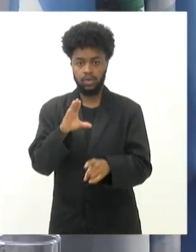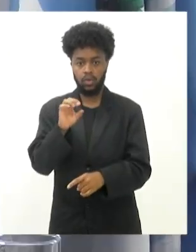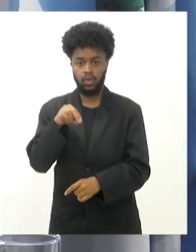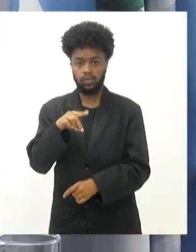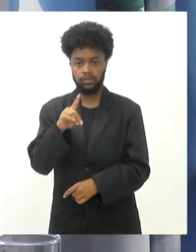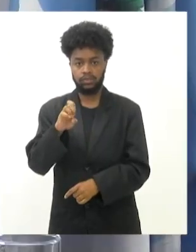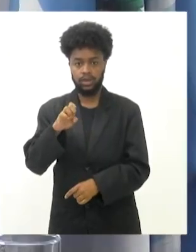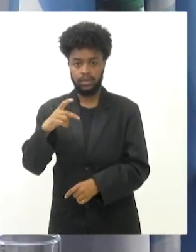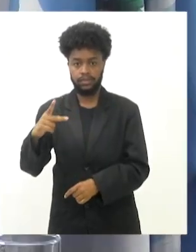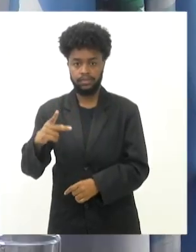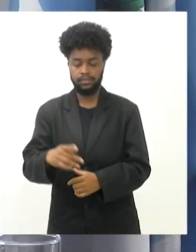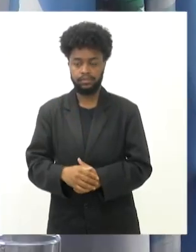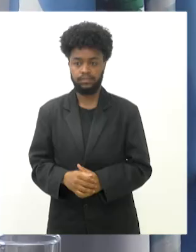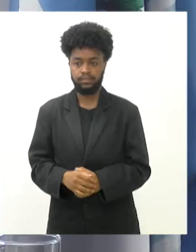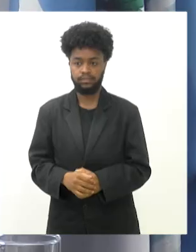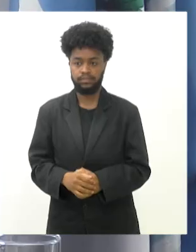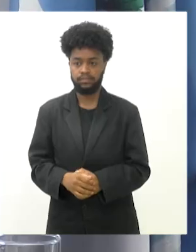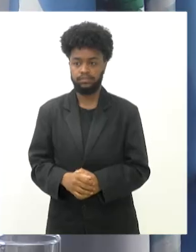CONDEP.